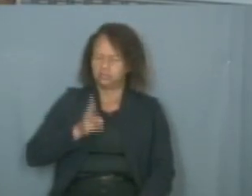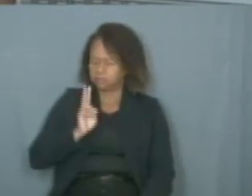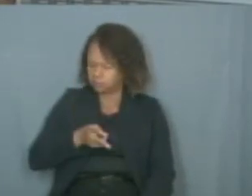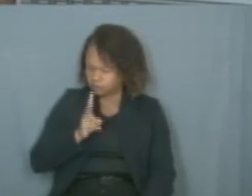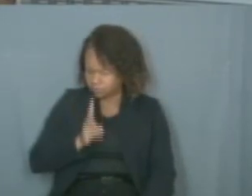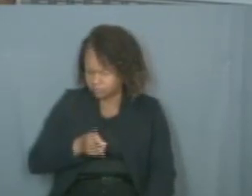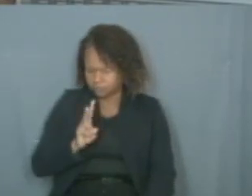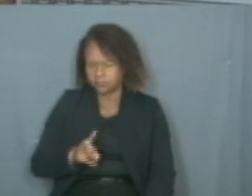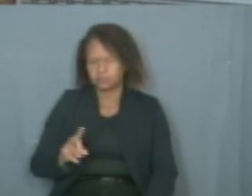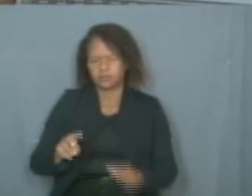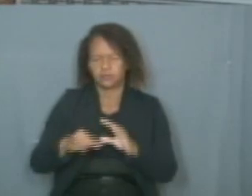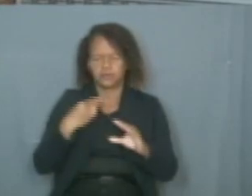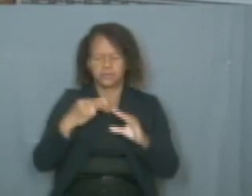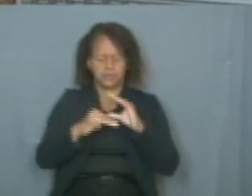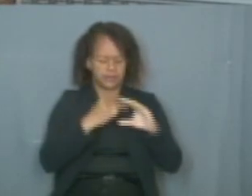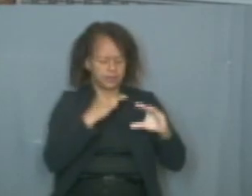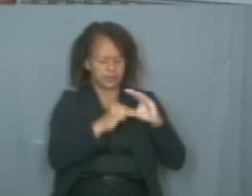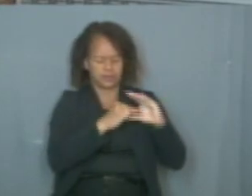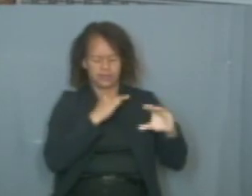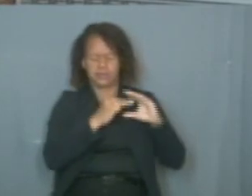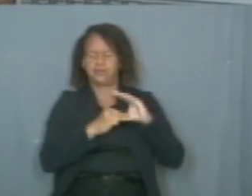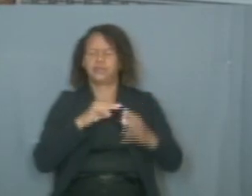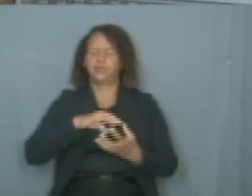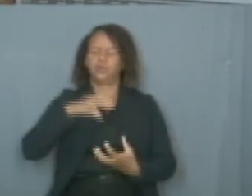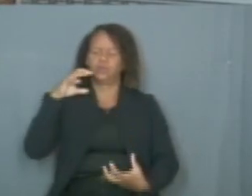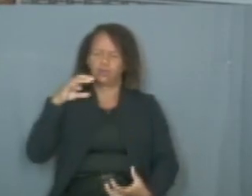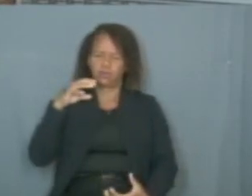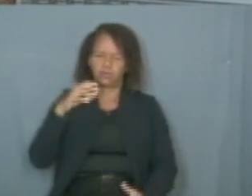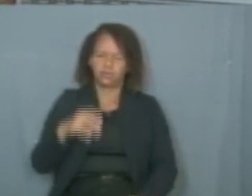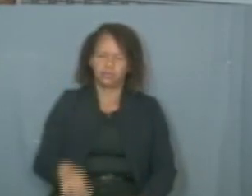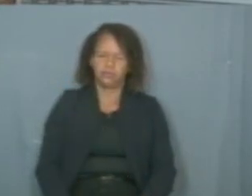constantemente acionado por idosos,